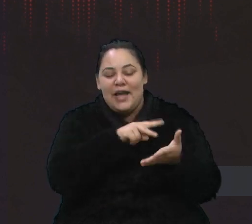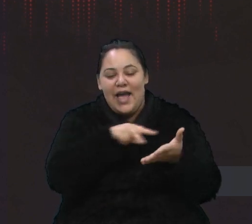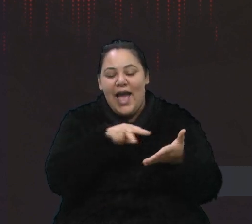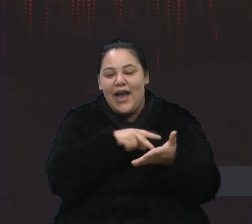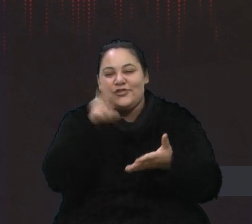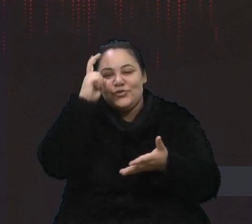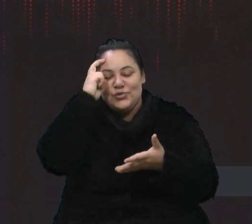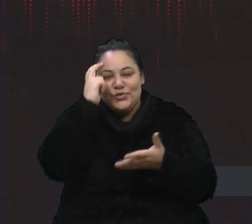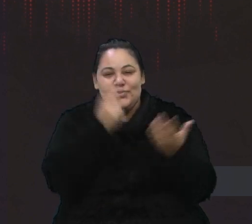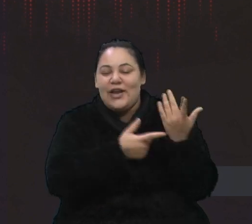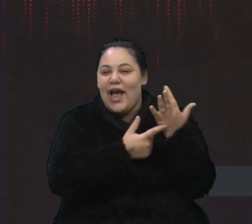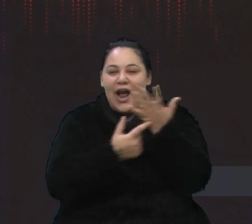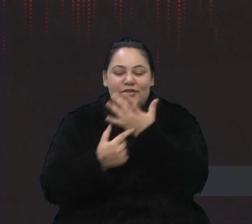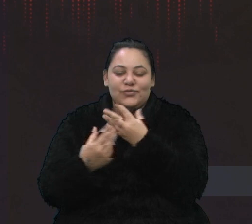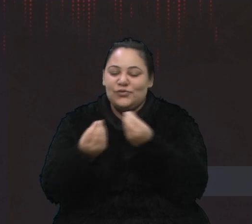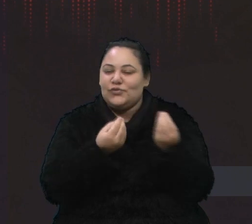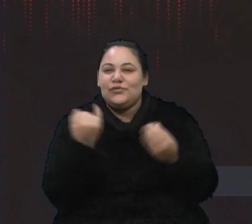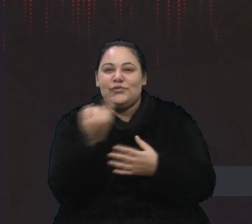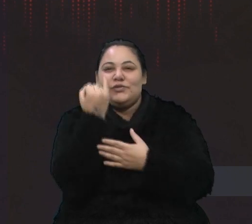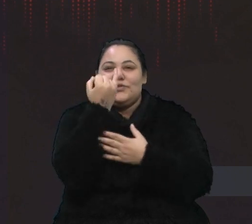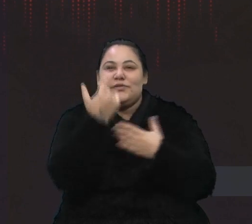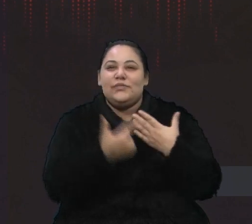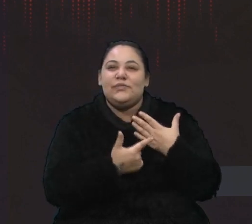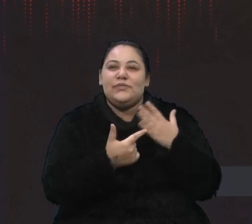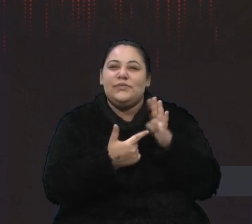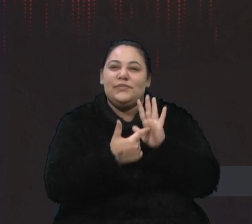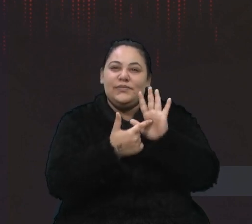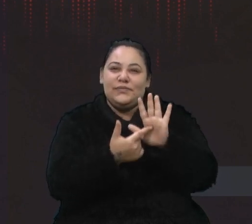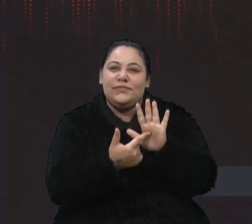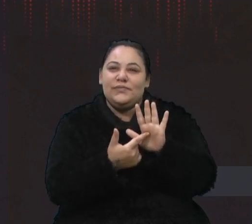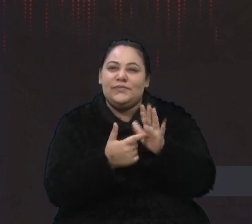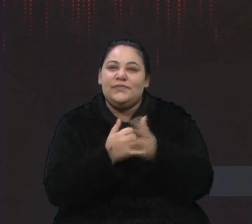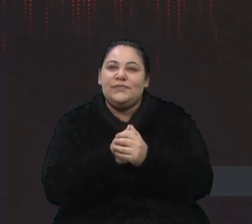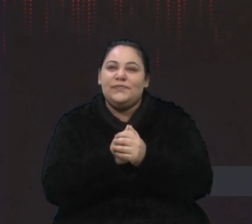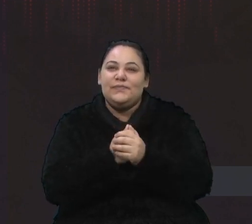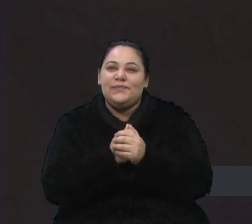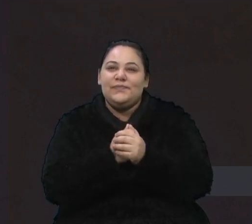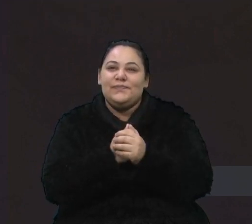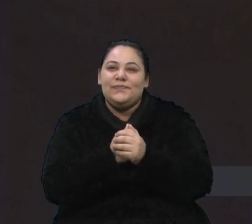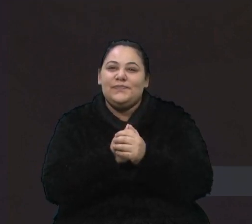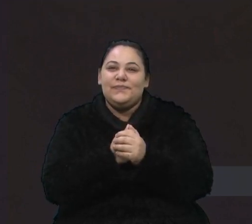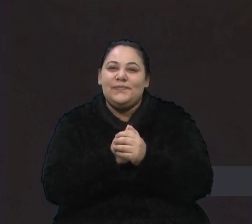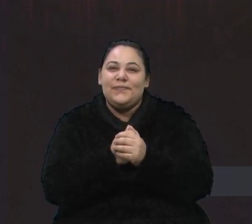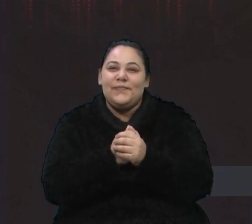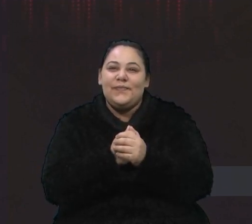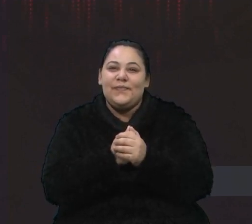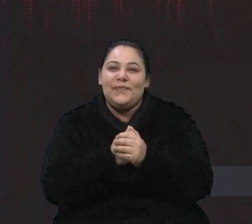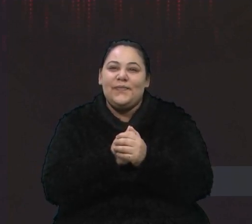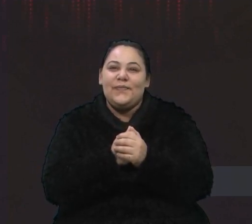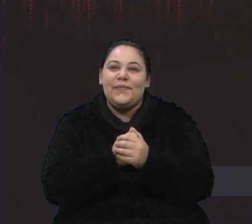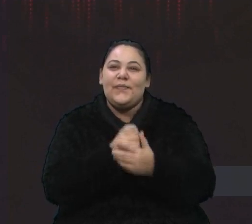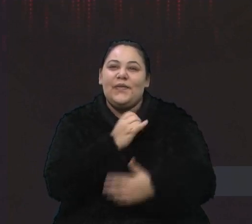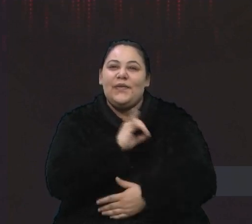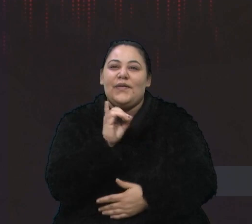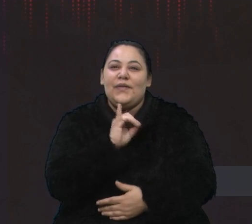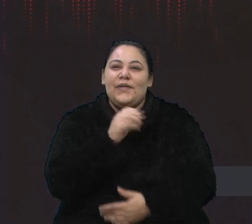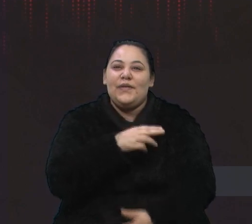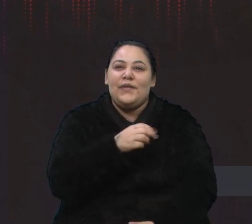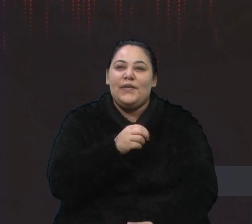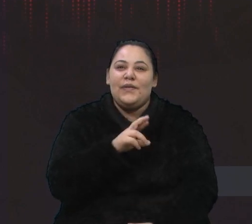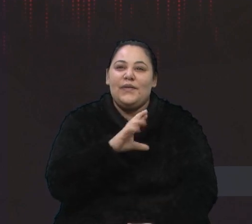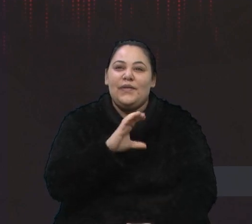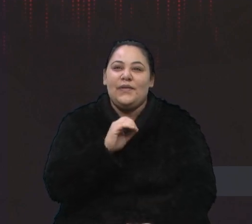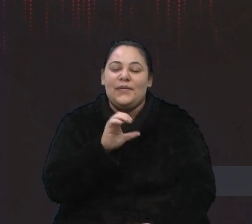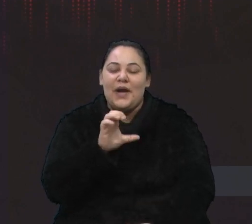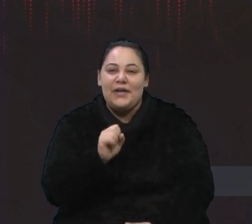subir em cima do palco, mostrar tudo que ele sabe fazer. Meu coração é Alarme Falso. E aí, pessoal, tudo bom? Eu sou o Marcos Valério, sou do